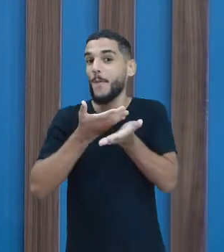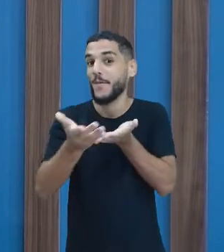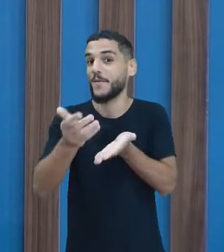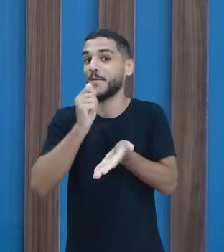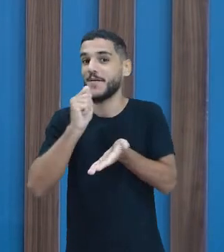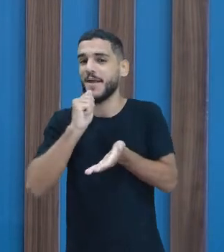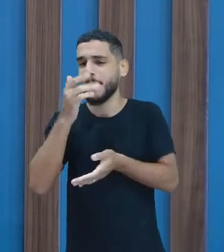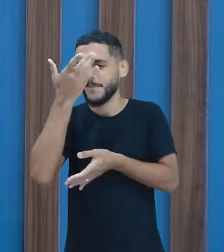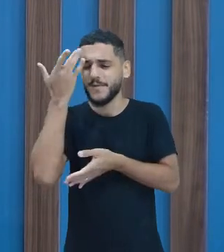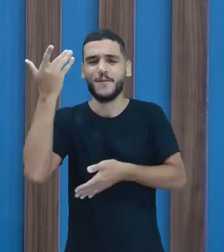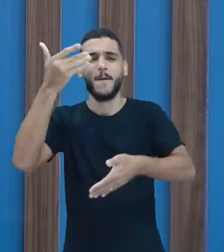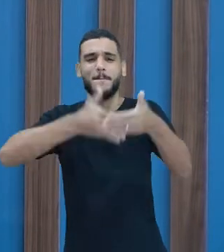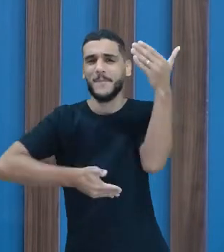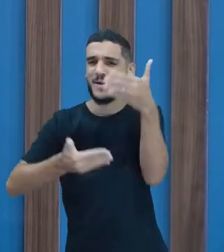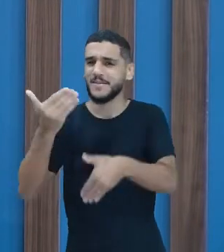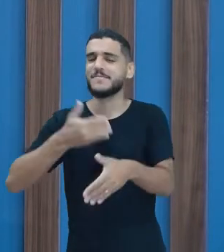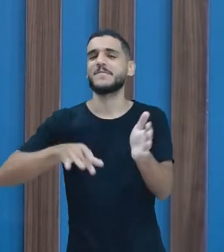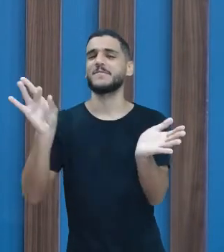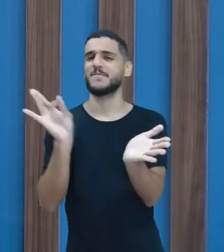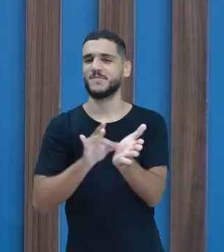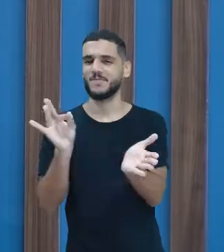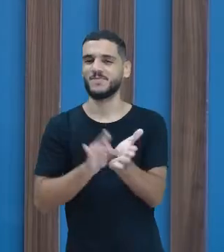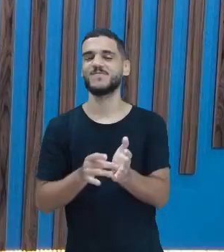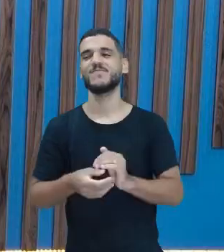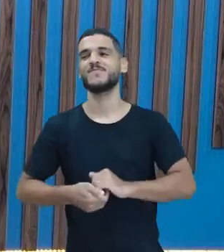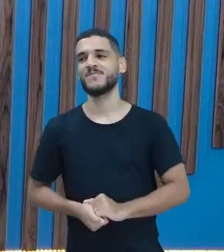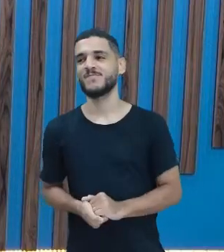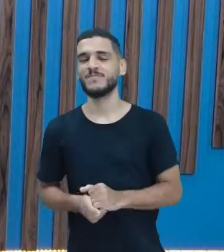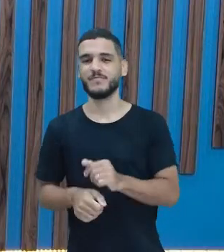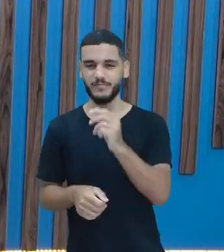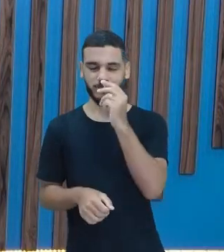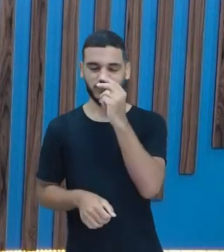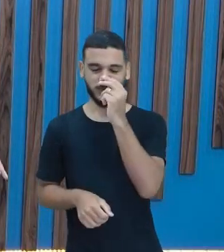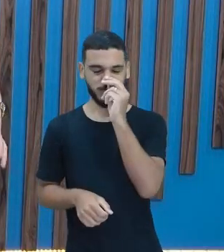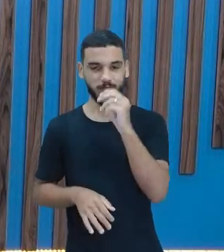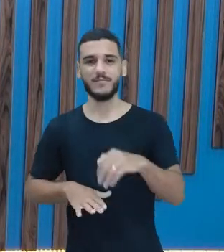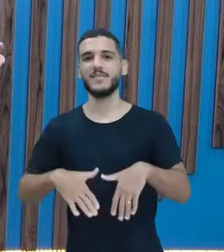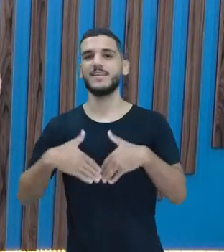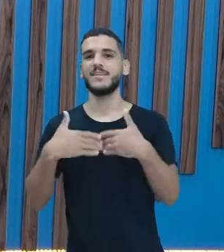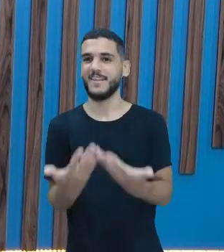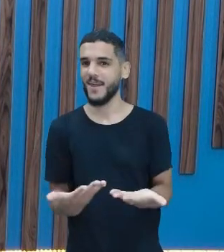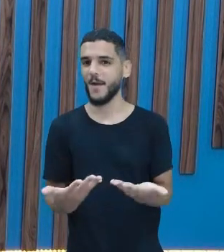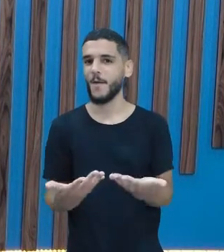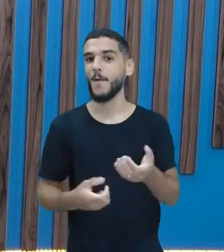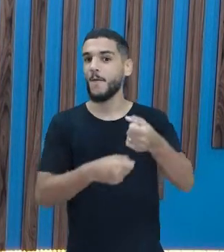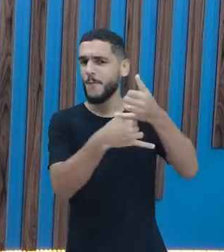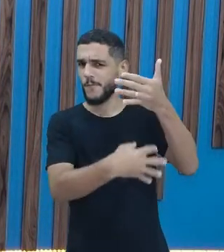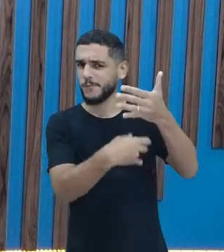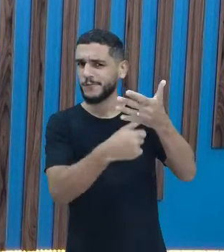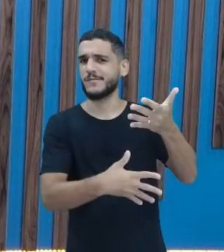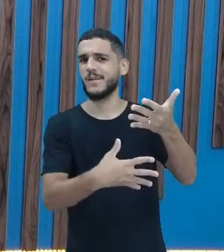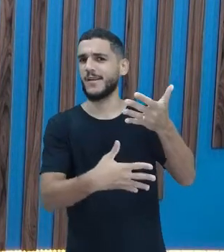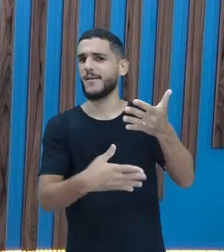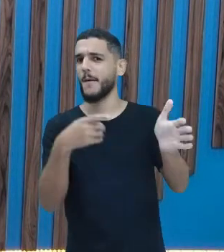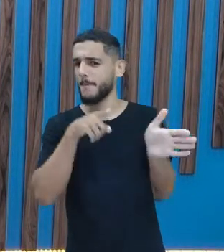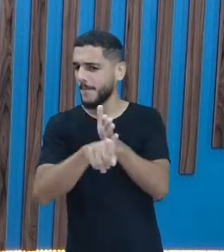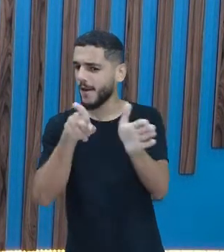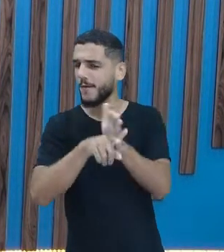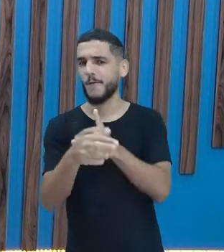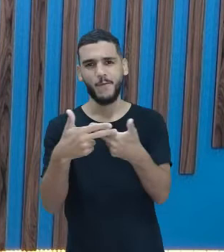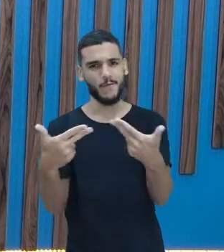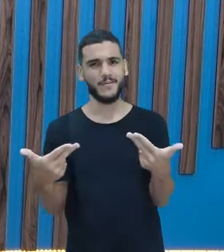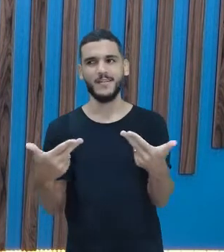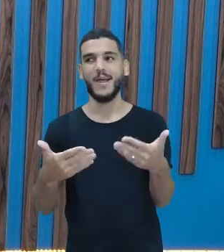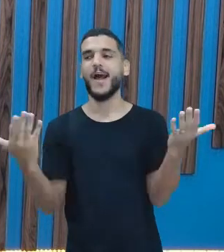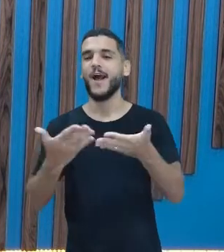aula, mas já está todo mundo aqui querendo começar. Olha só, tá fervilhando o chat, já gostei da história. Estou agora